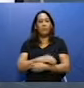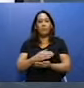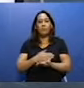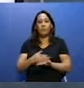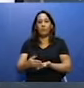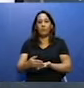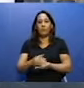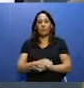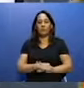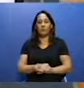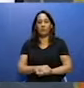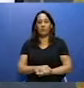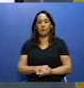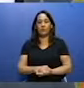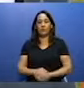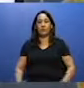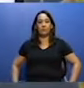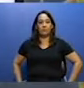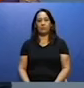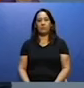Continuando.